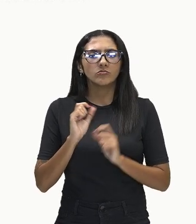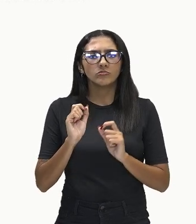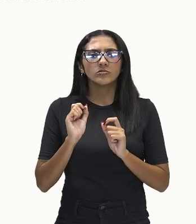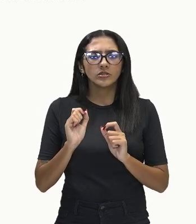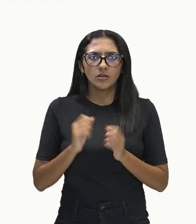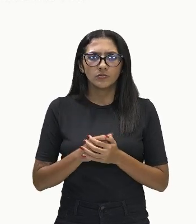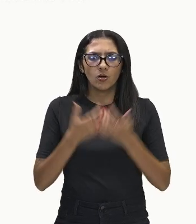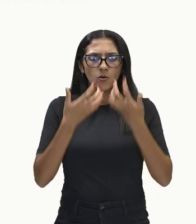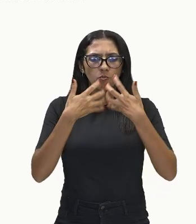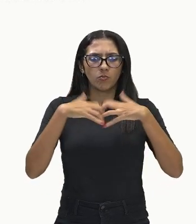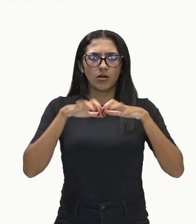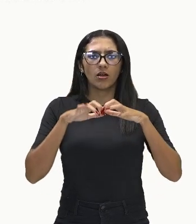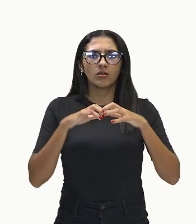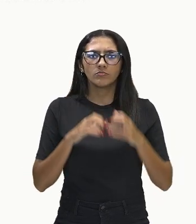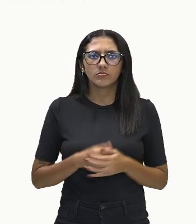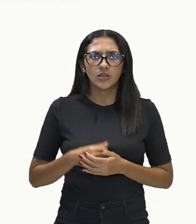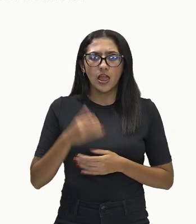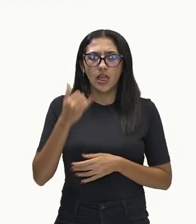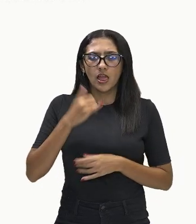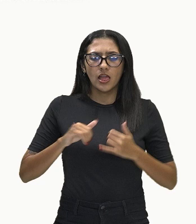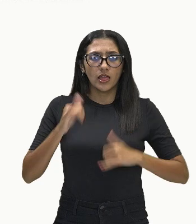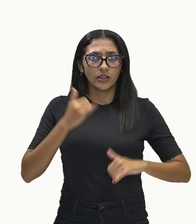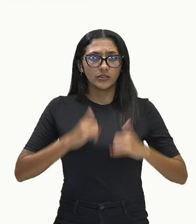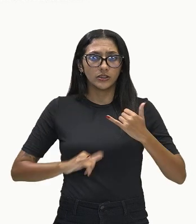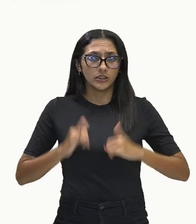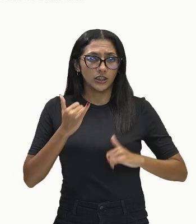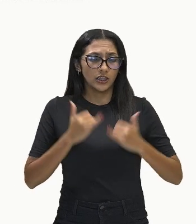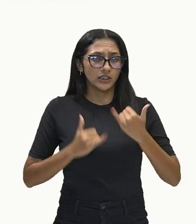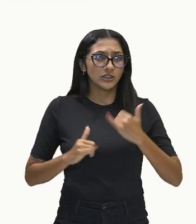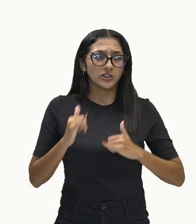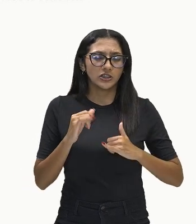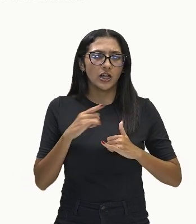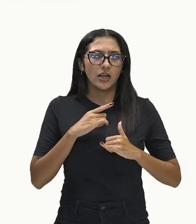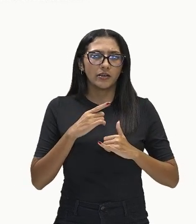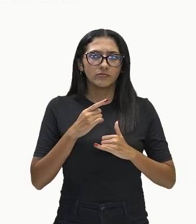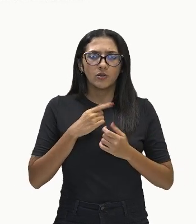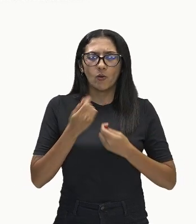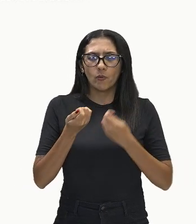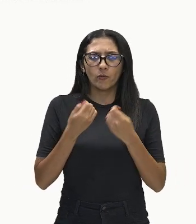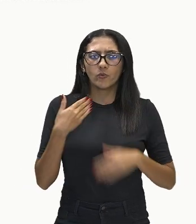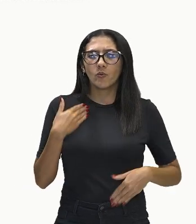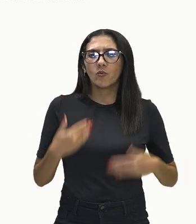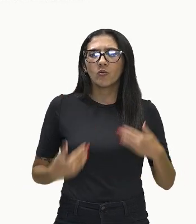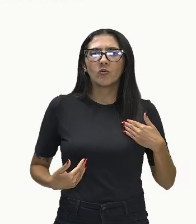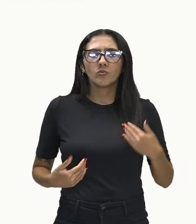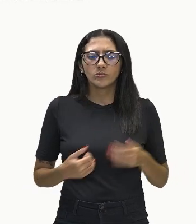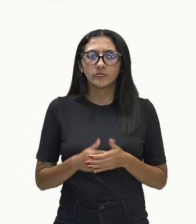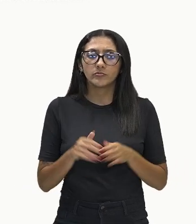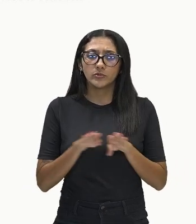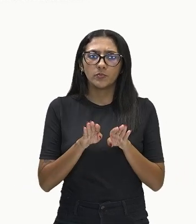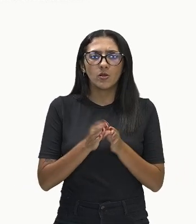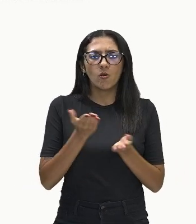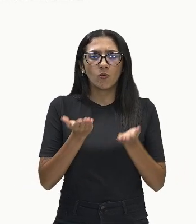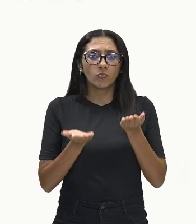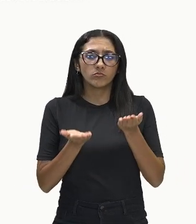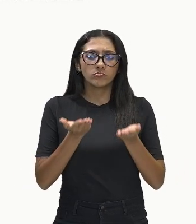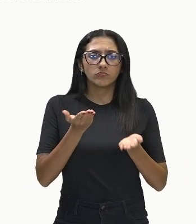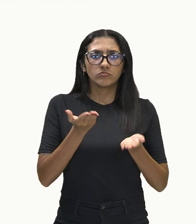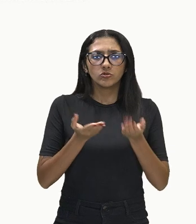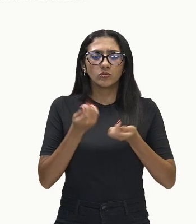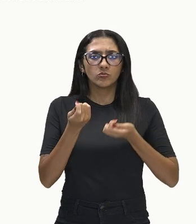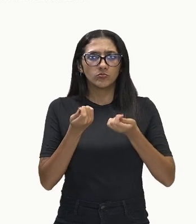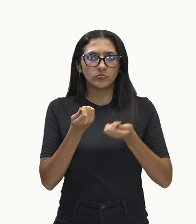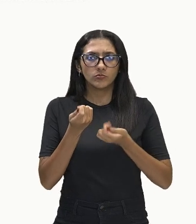de energia mínima necessária para desempenhar tais funções e manter o equilíbrio de